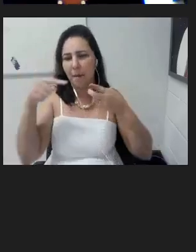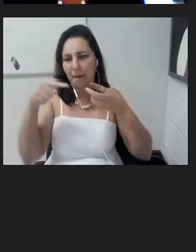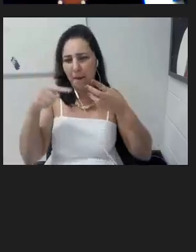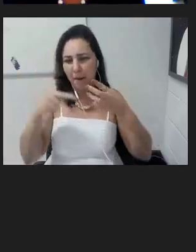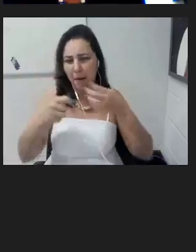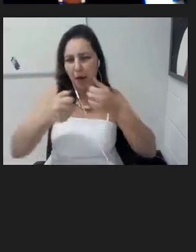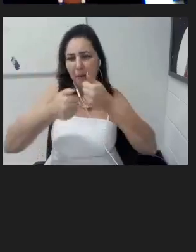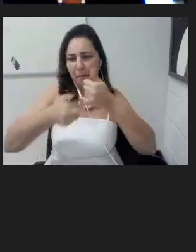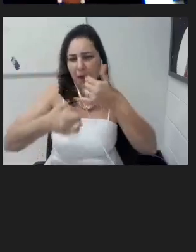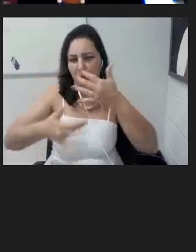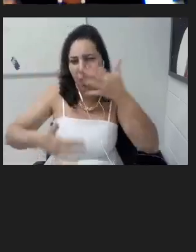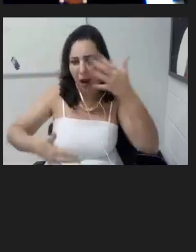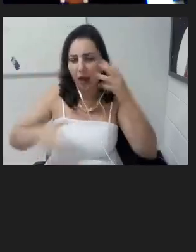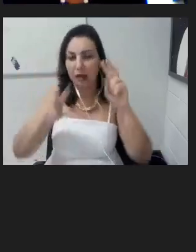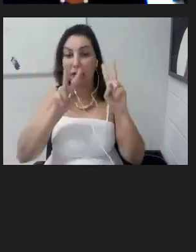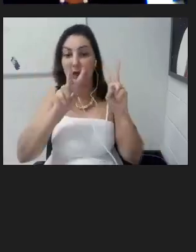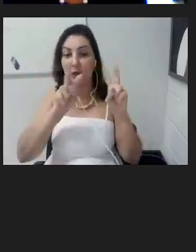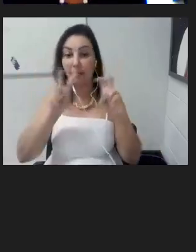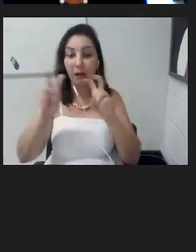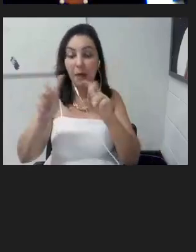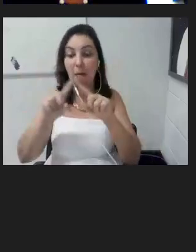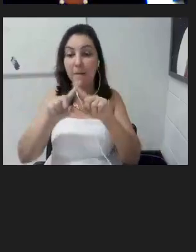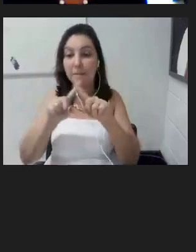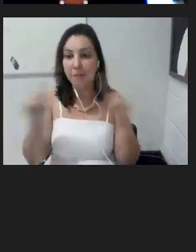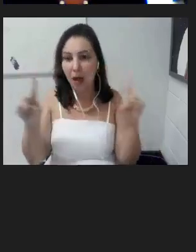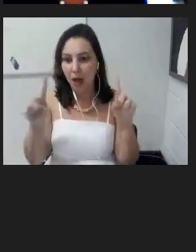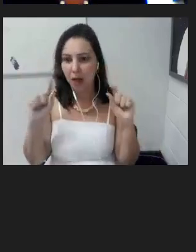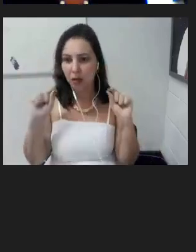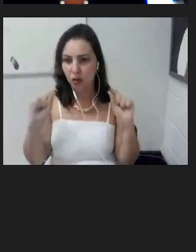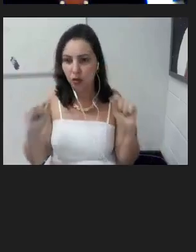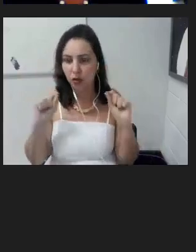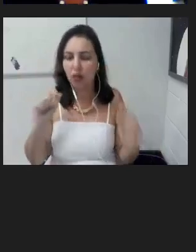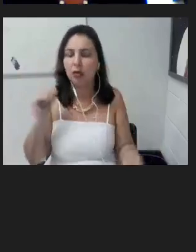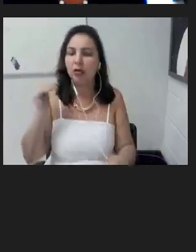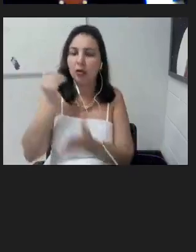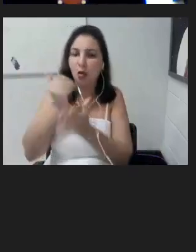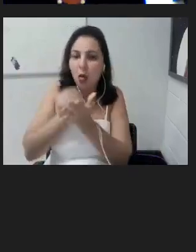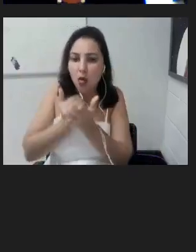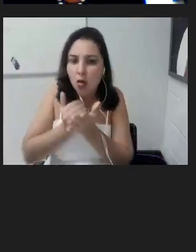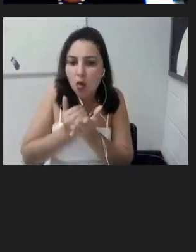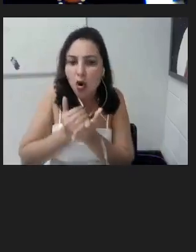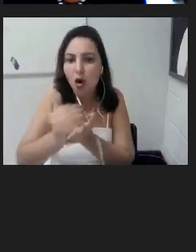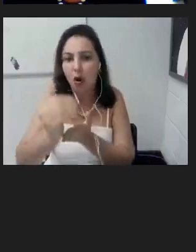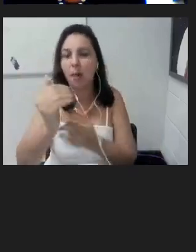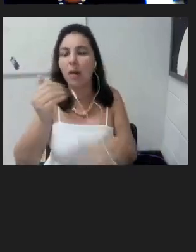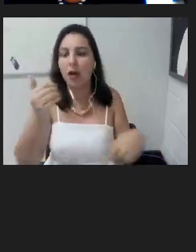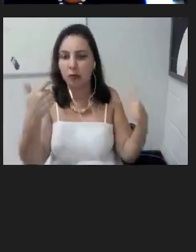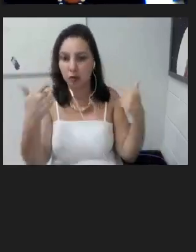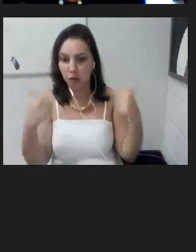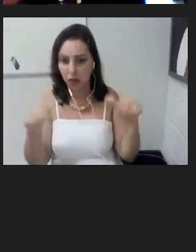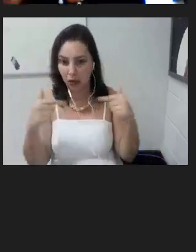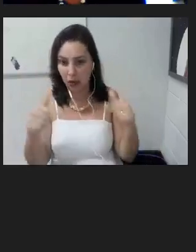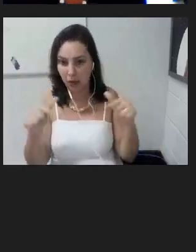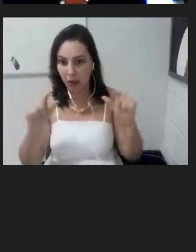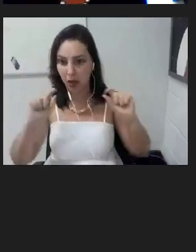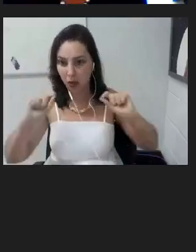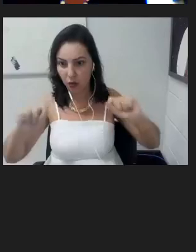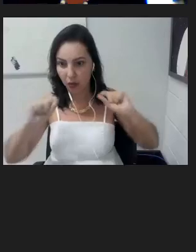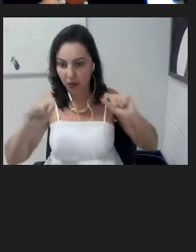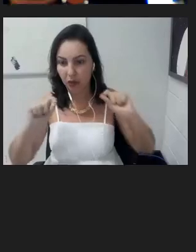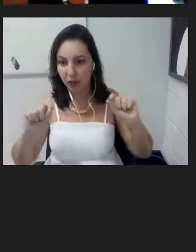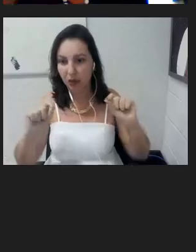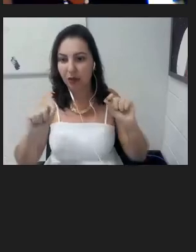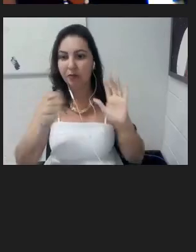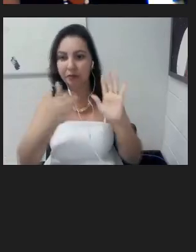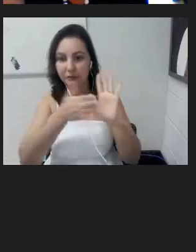aí, mas o que a gente tem como início de trabalho, que me foi colocado